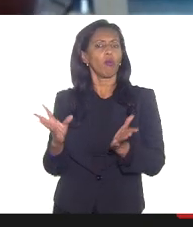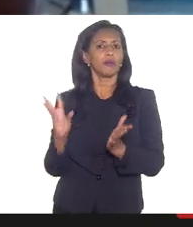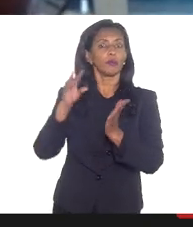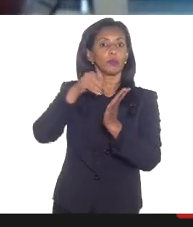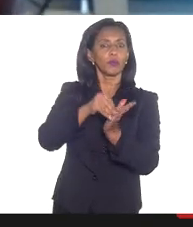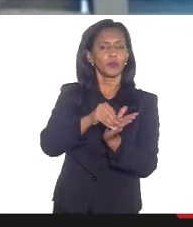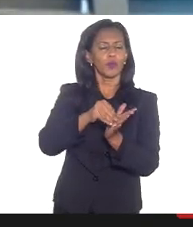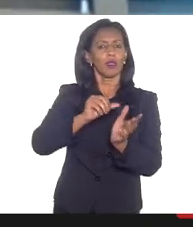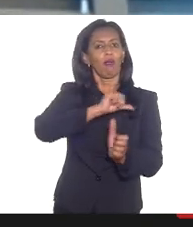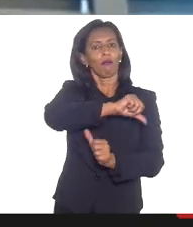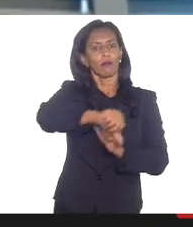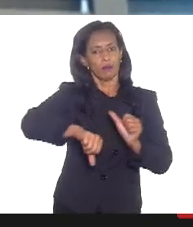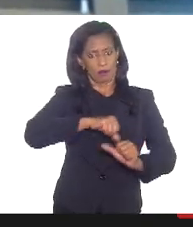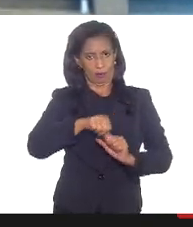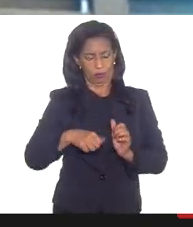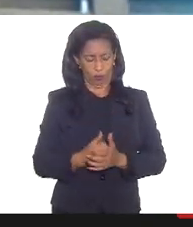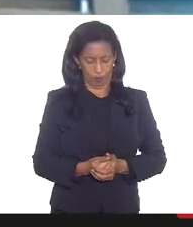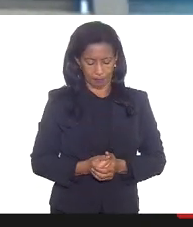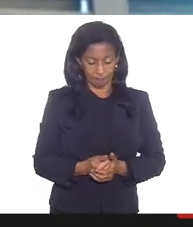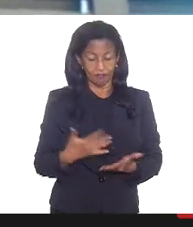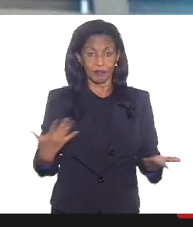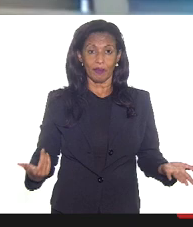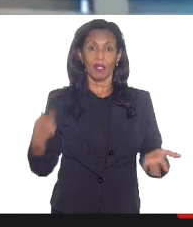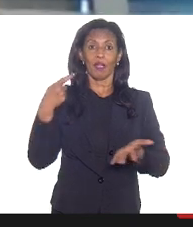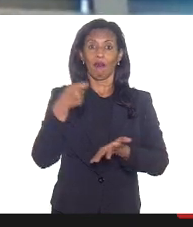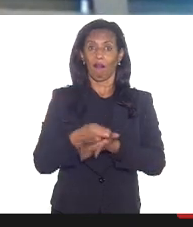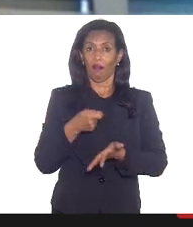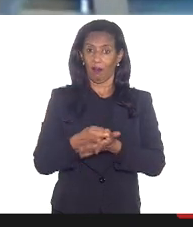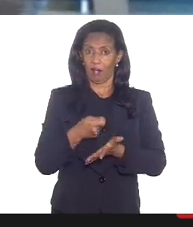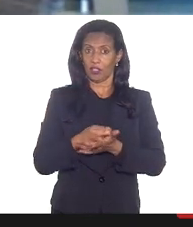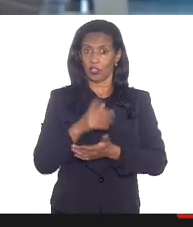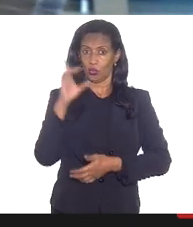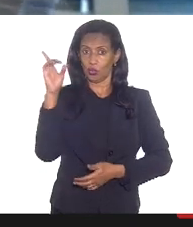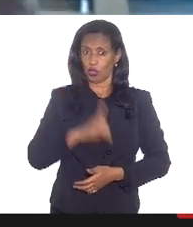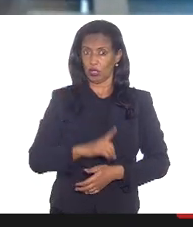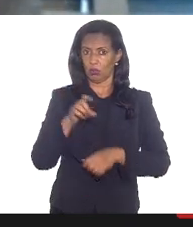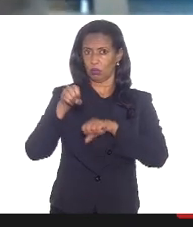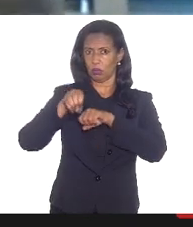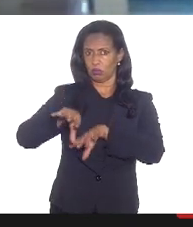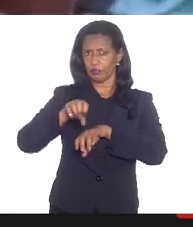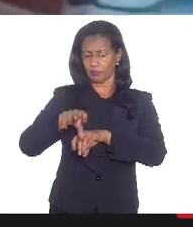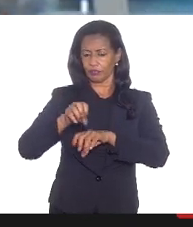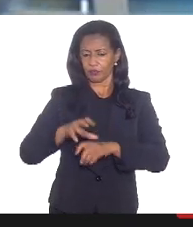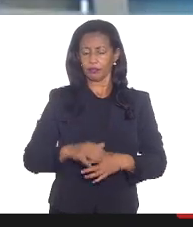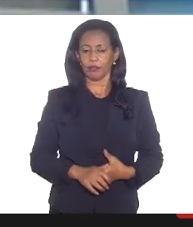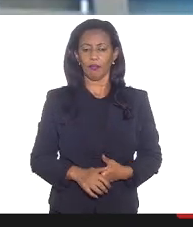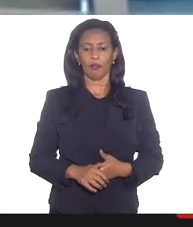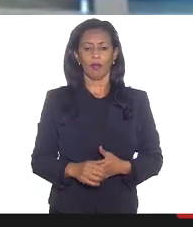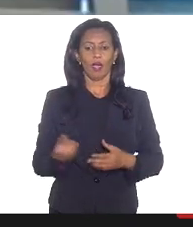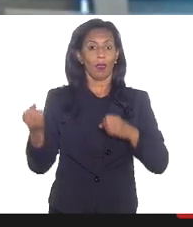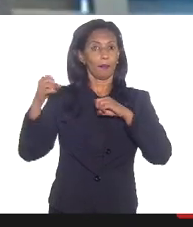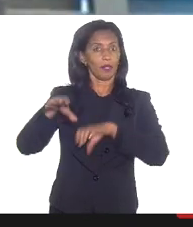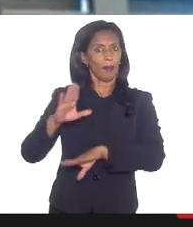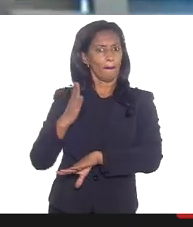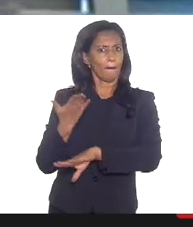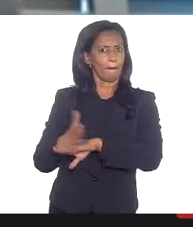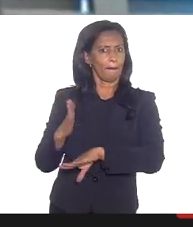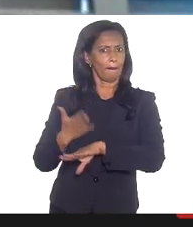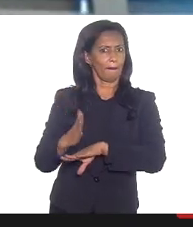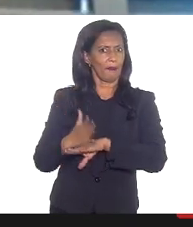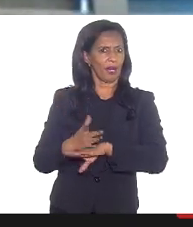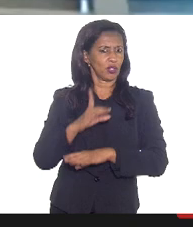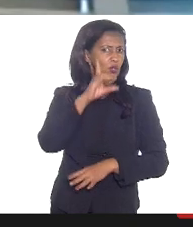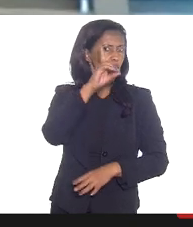essa reforma. E aí, então, para a gente garantir o direito substancial à educação, garantir a aplicação prática e efetiva